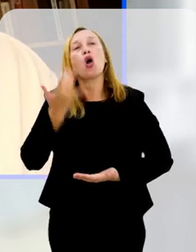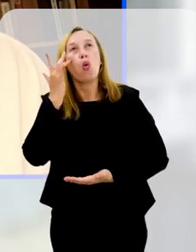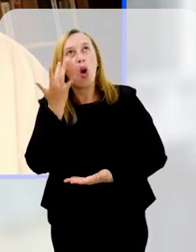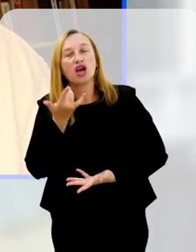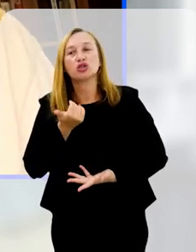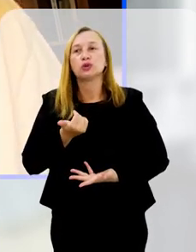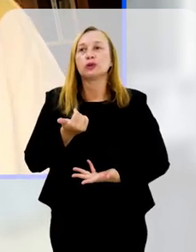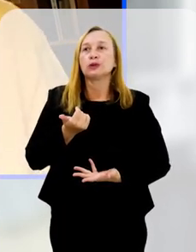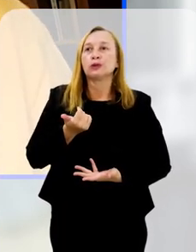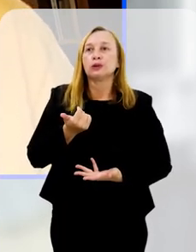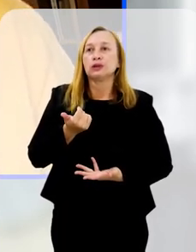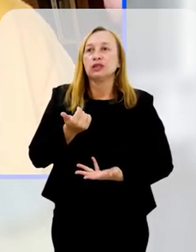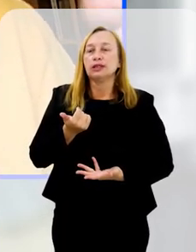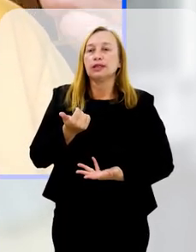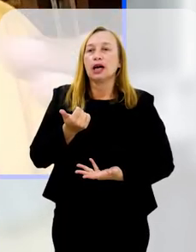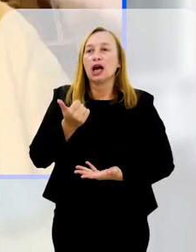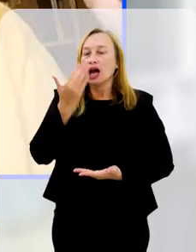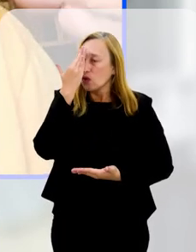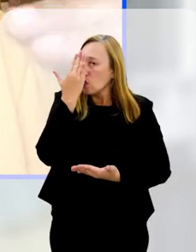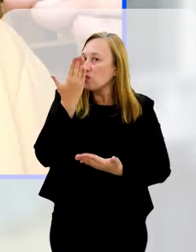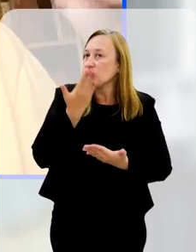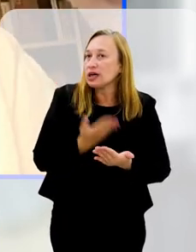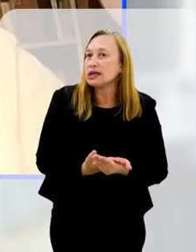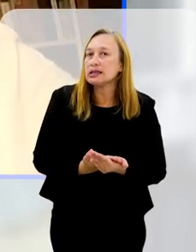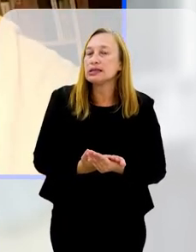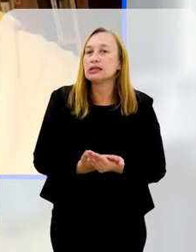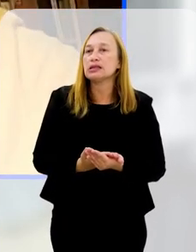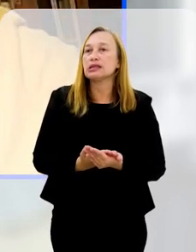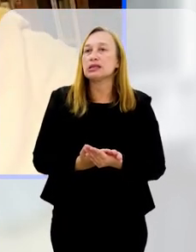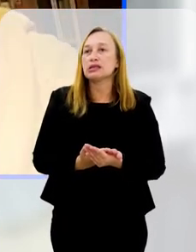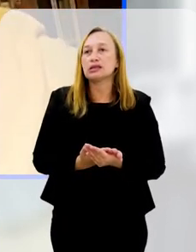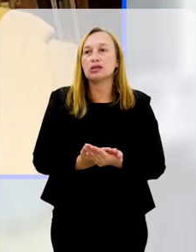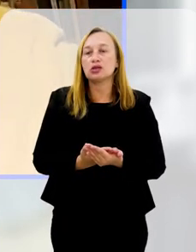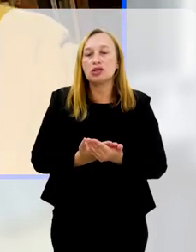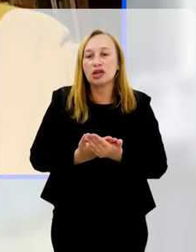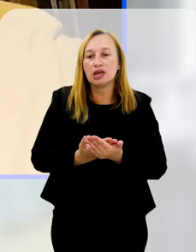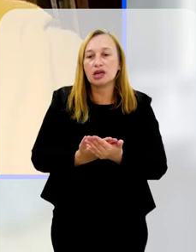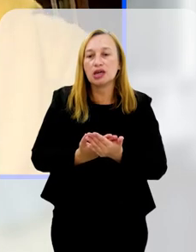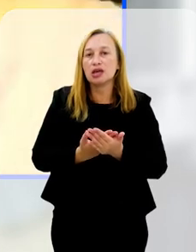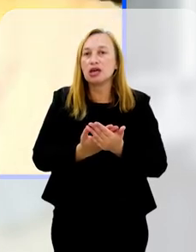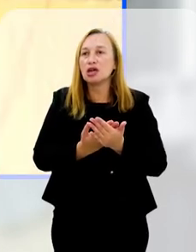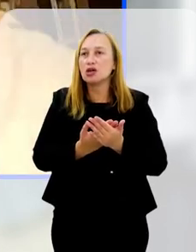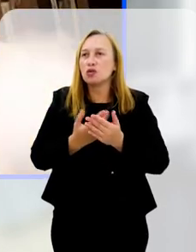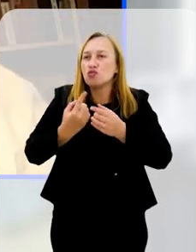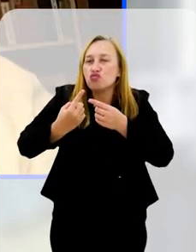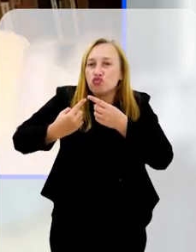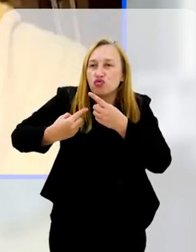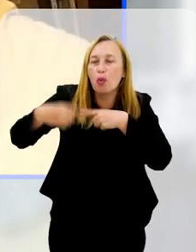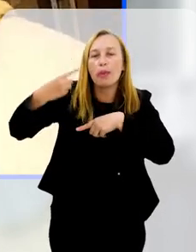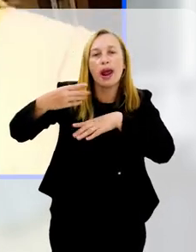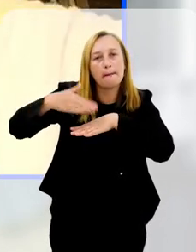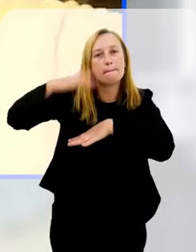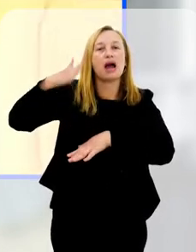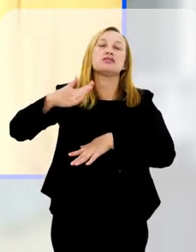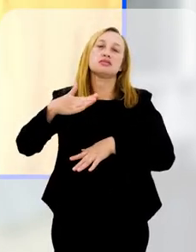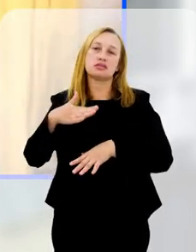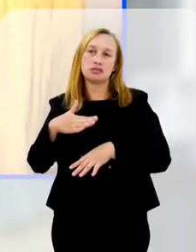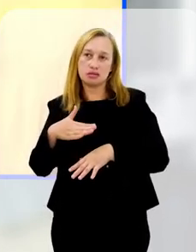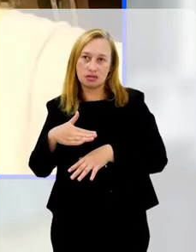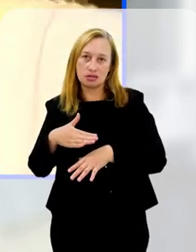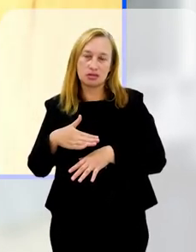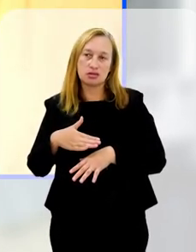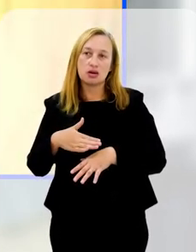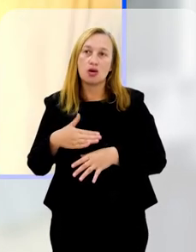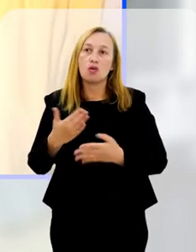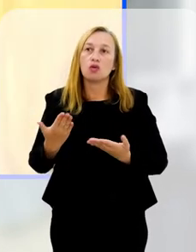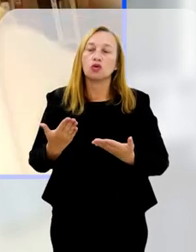E eu acho que essa confiança ainda tem que subir, né? Ou seja, chega a classe A, B, lá